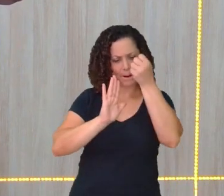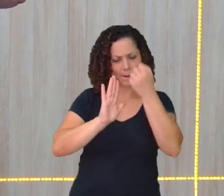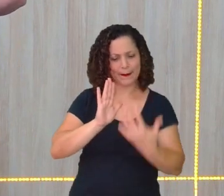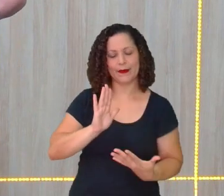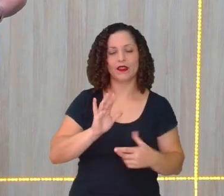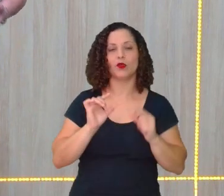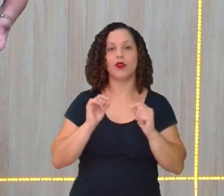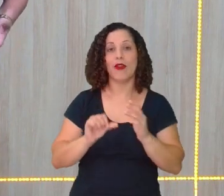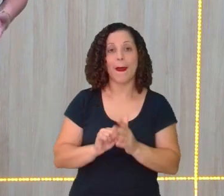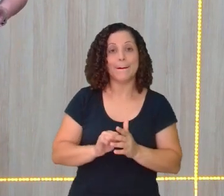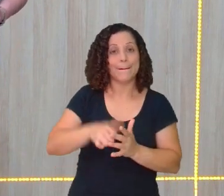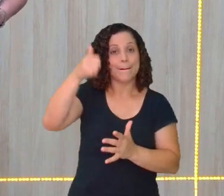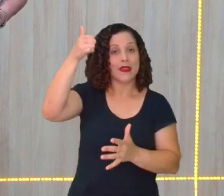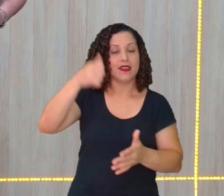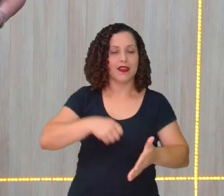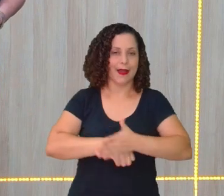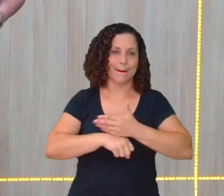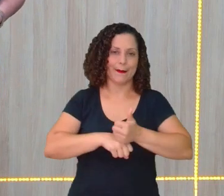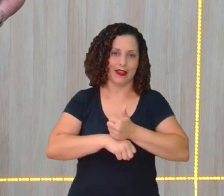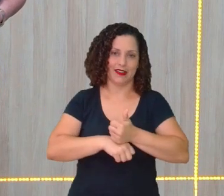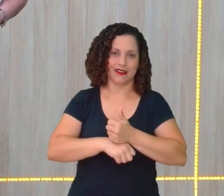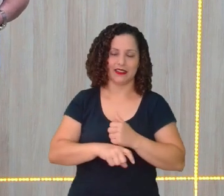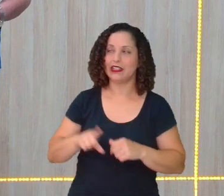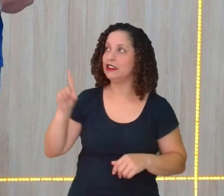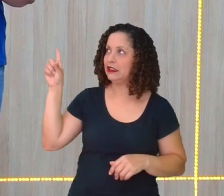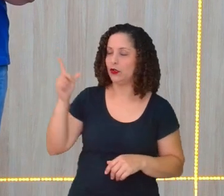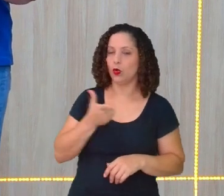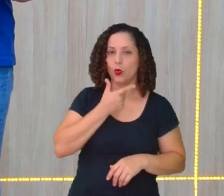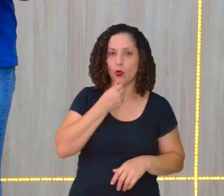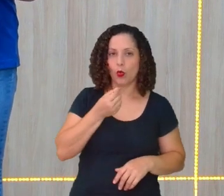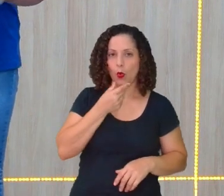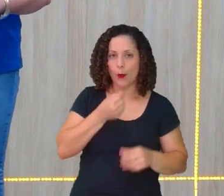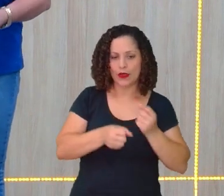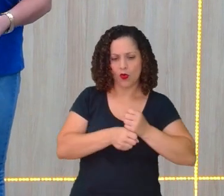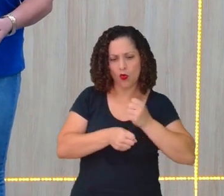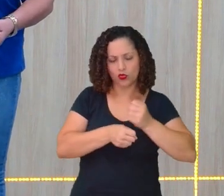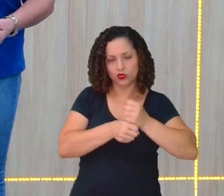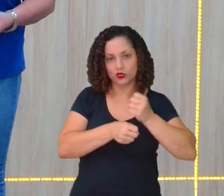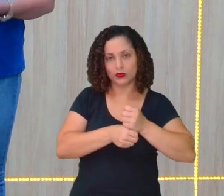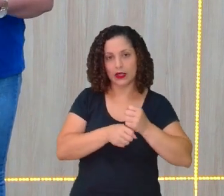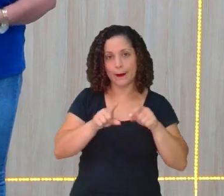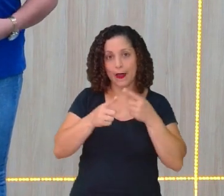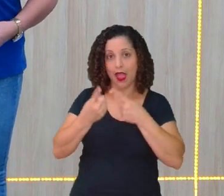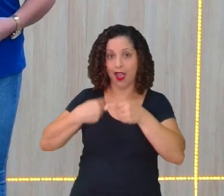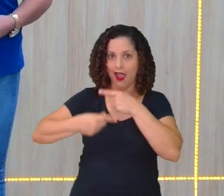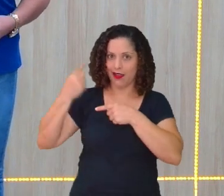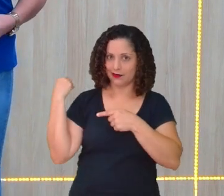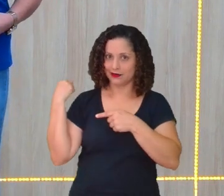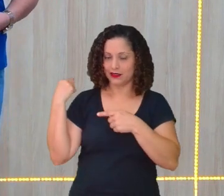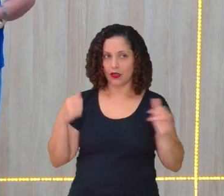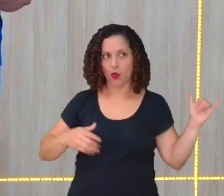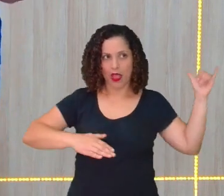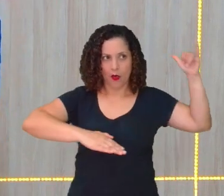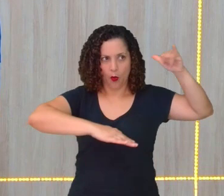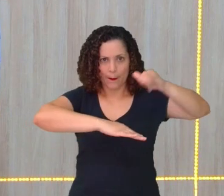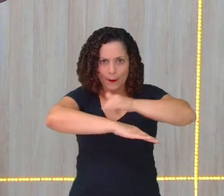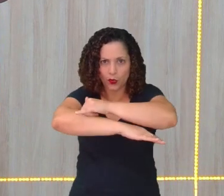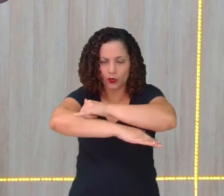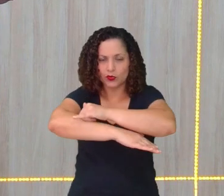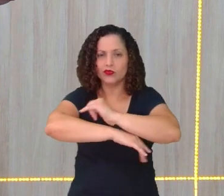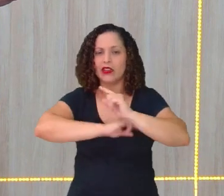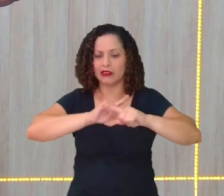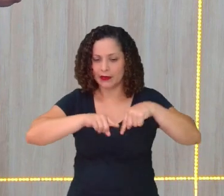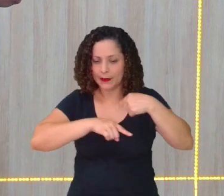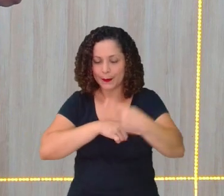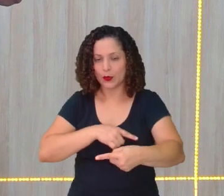primeira praça que foi construída por Burle Marx. Mas aquela praça do aeroporto, ela foi feita